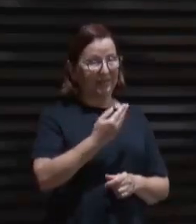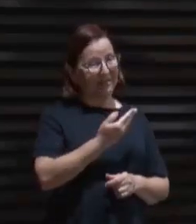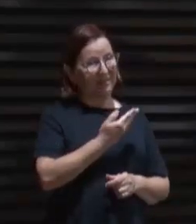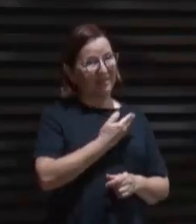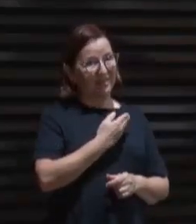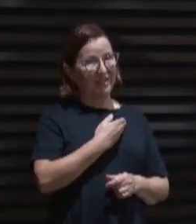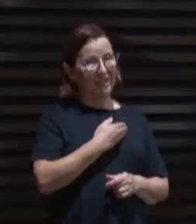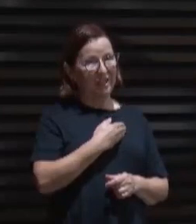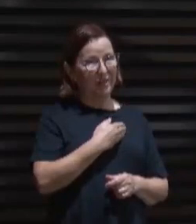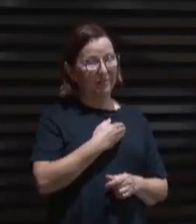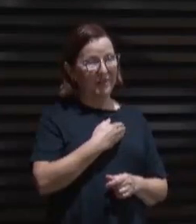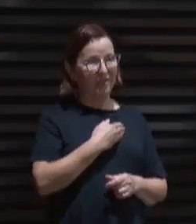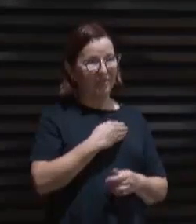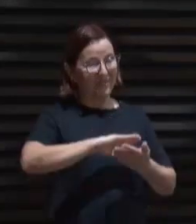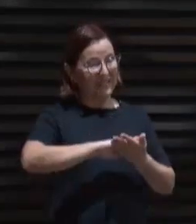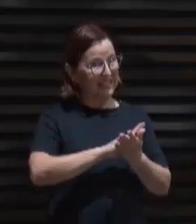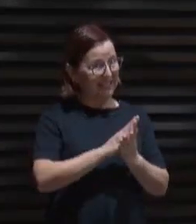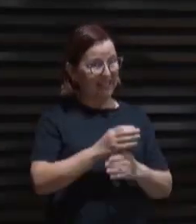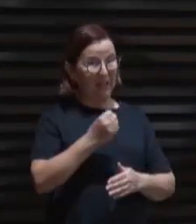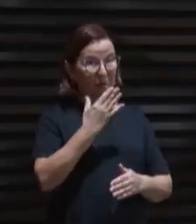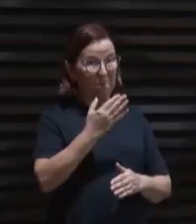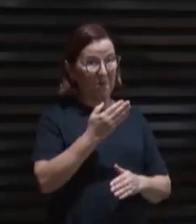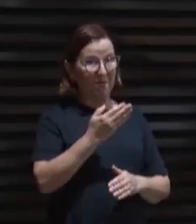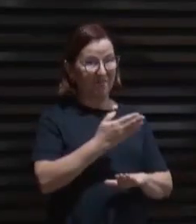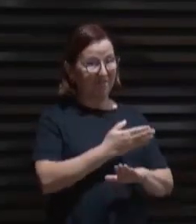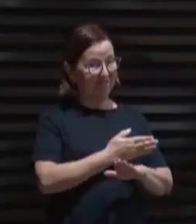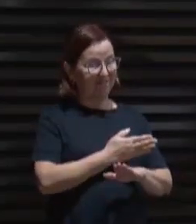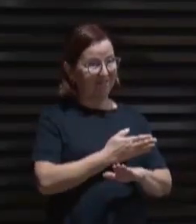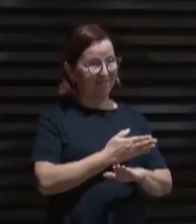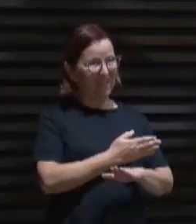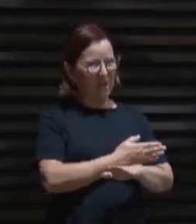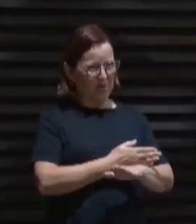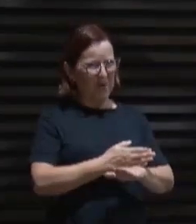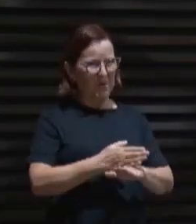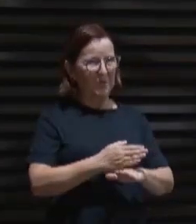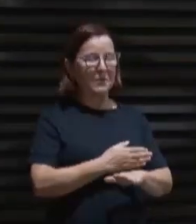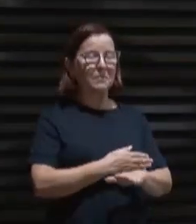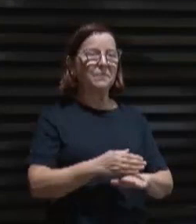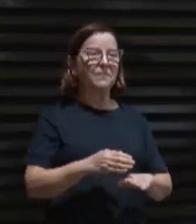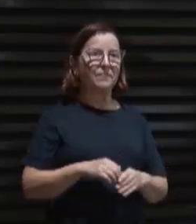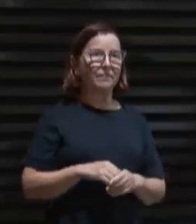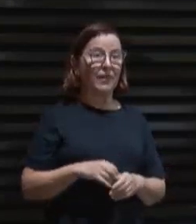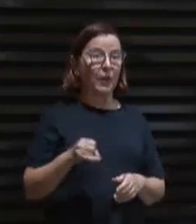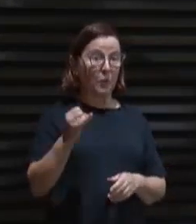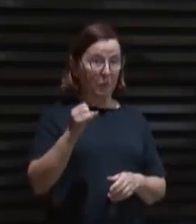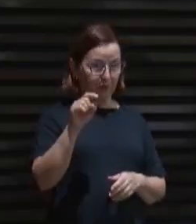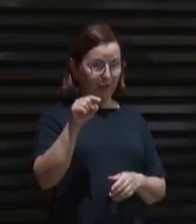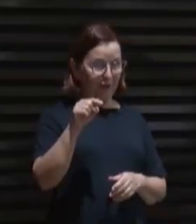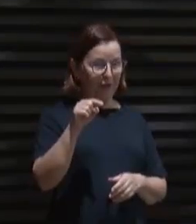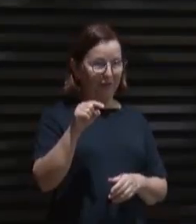33. É muito importante você saber com quem você